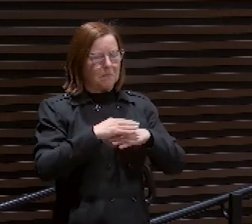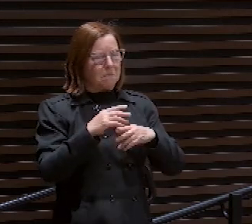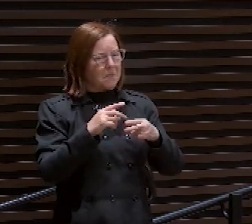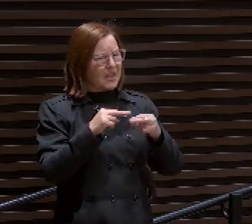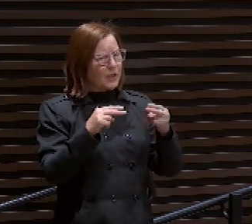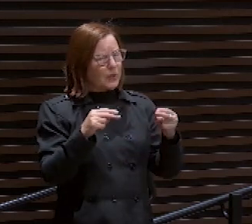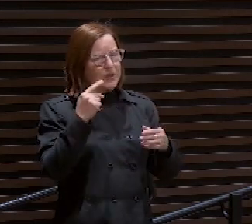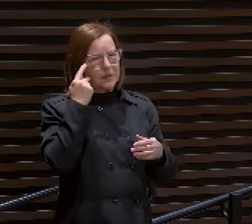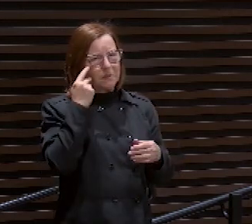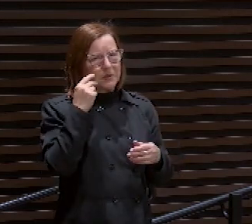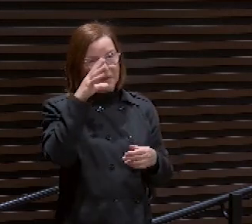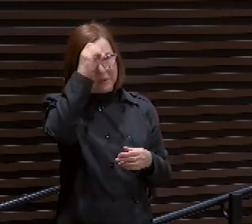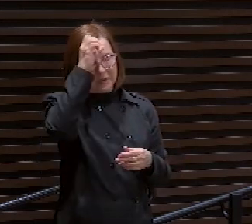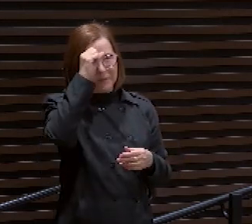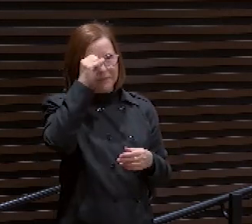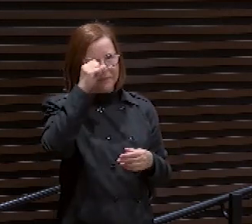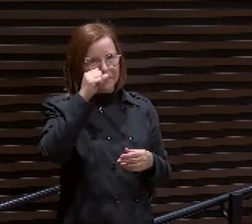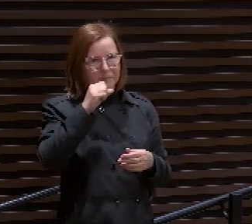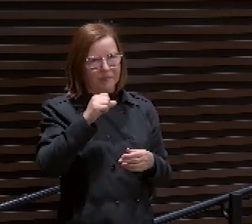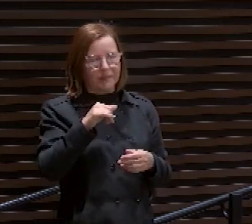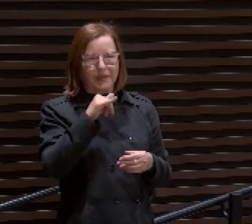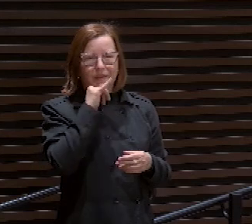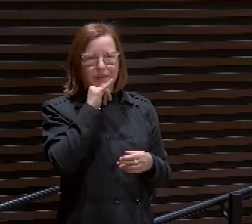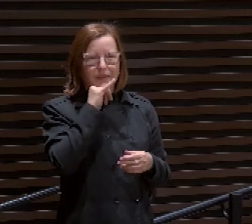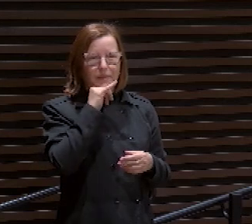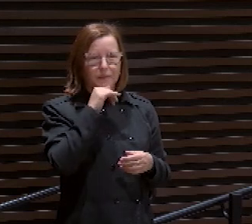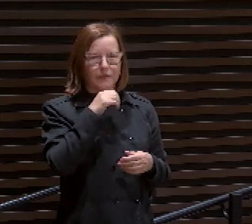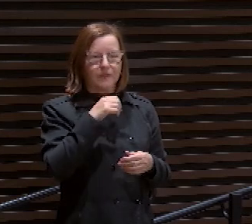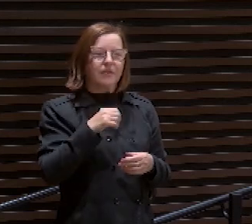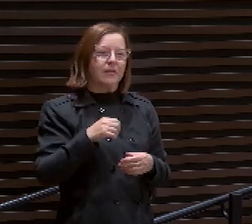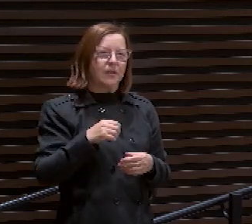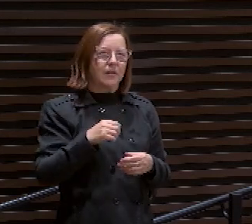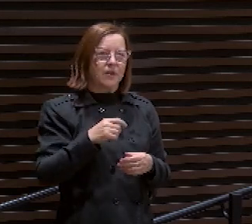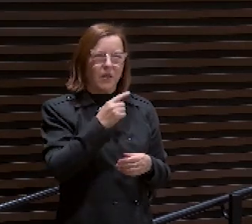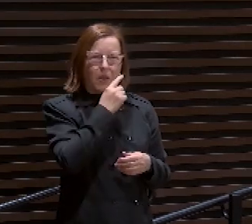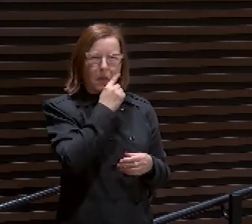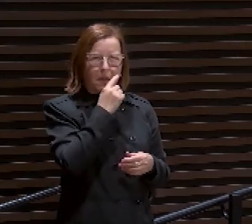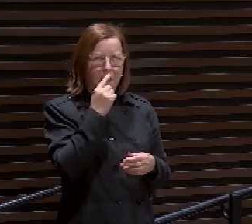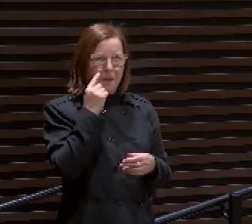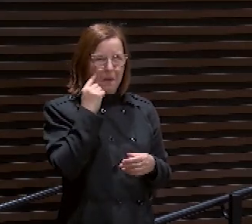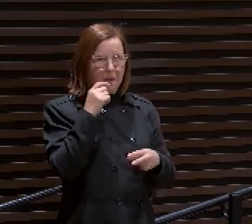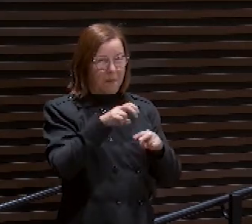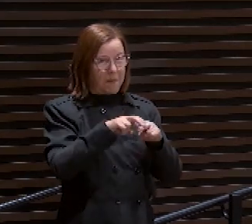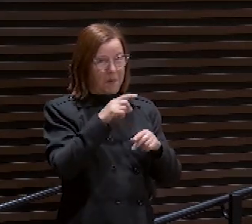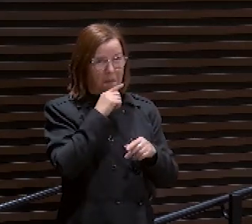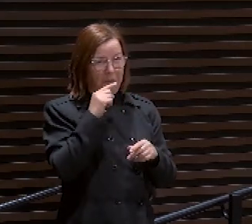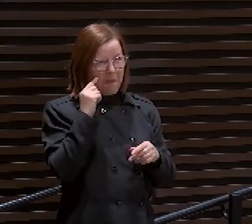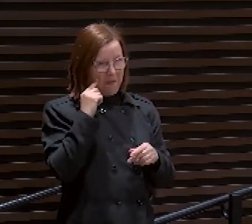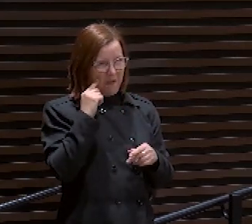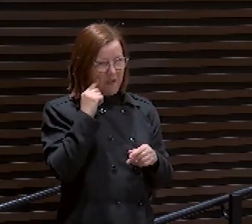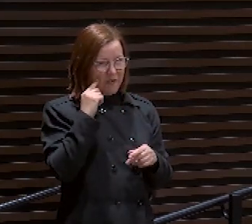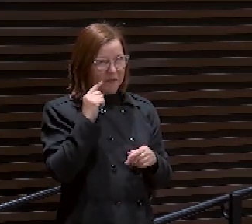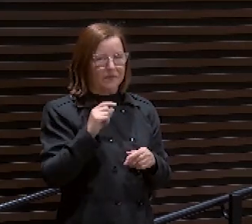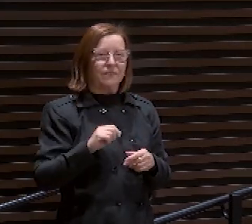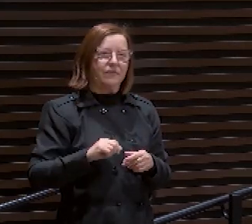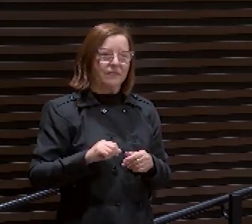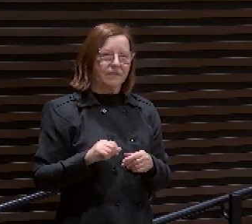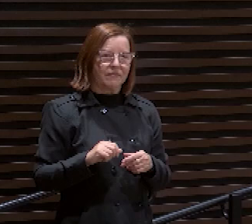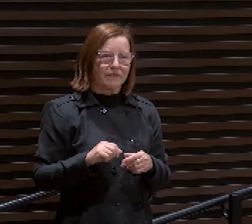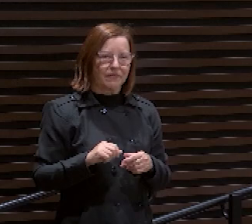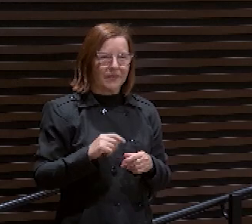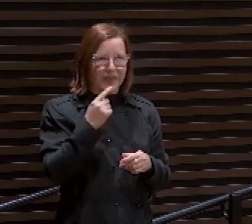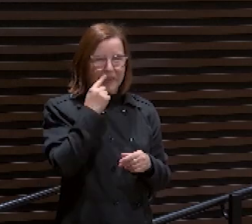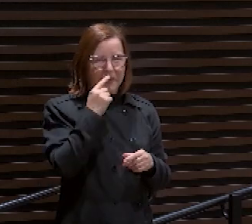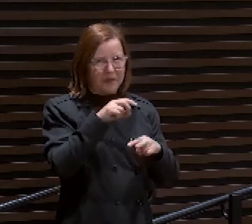exemplo, o olho por olho, dente por dente, que Jesus parece que rebate ali no Sermão do Monte. Será que realmente era uma licença